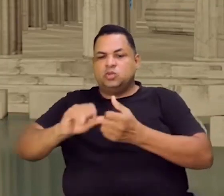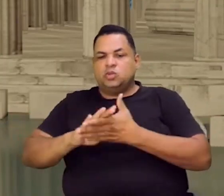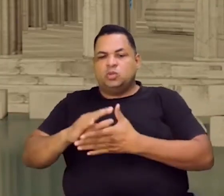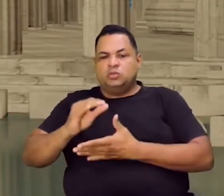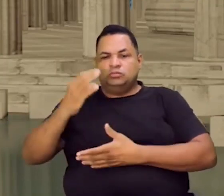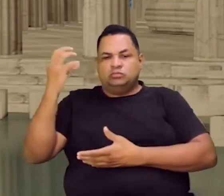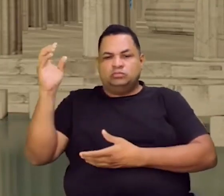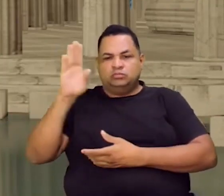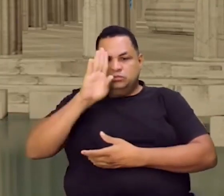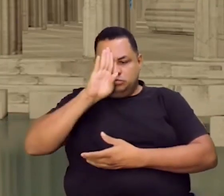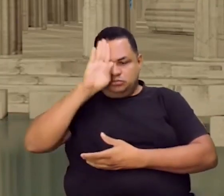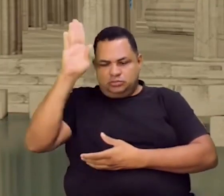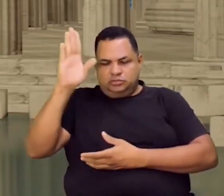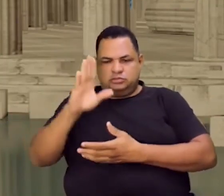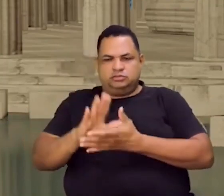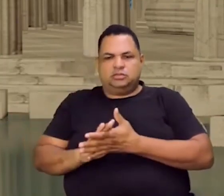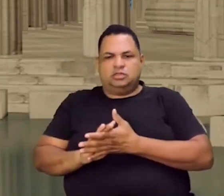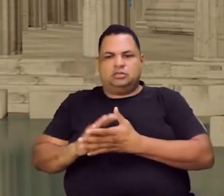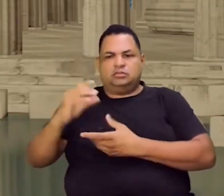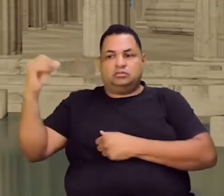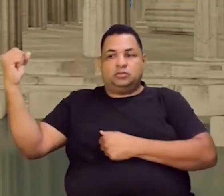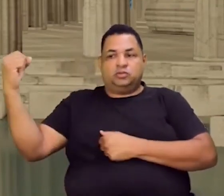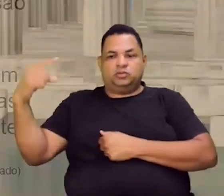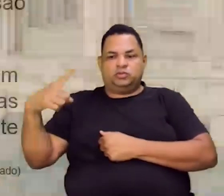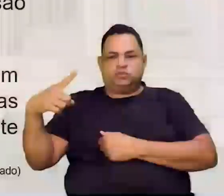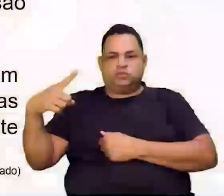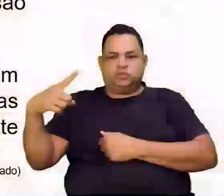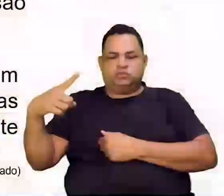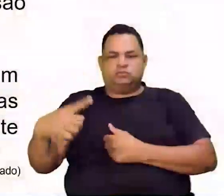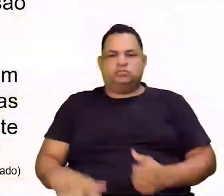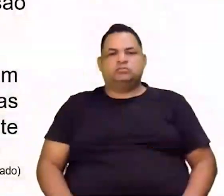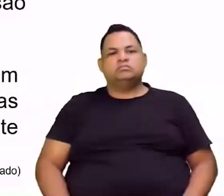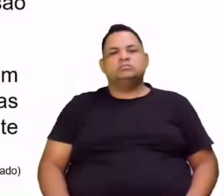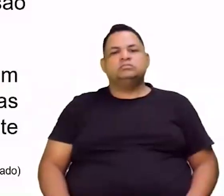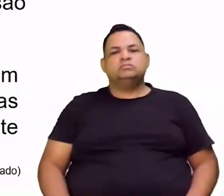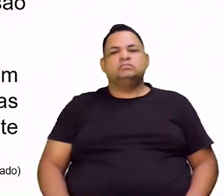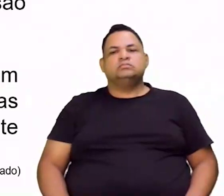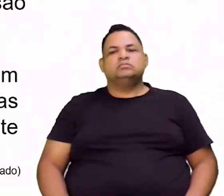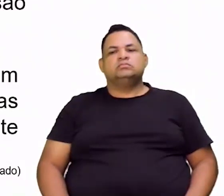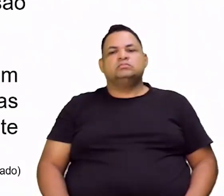Sol, né? Nessa perspectiva. Voltando, olha lá.